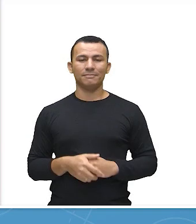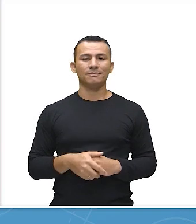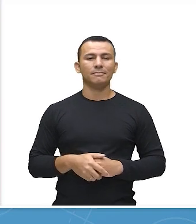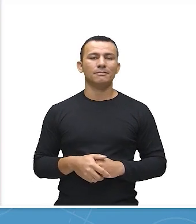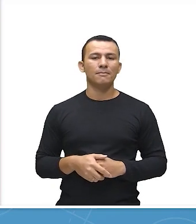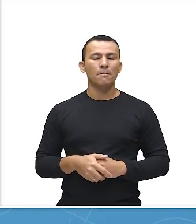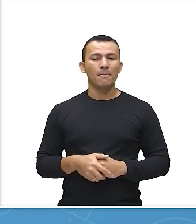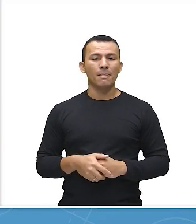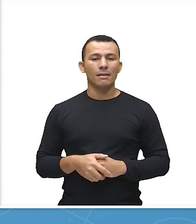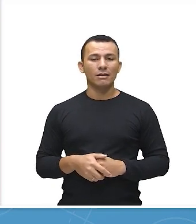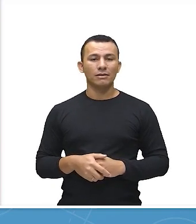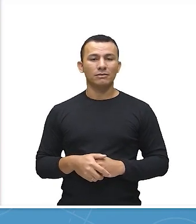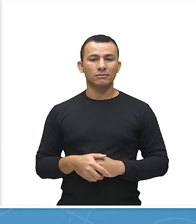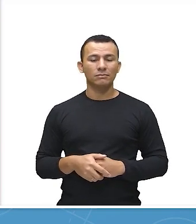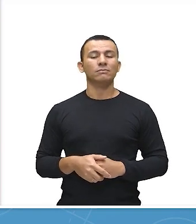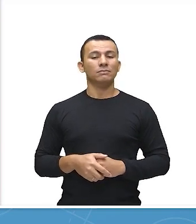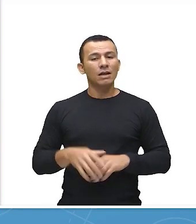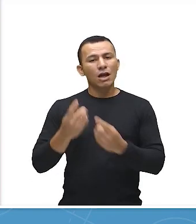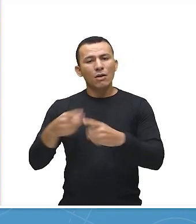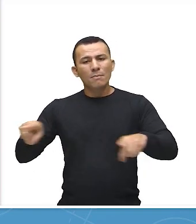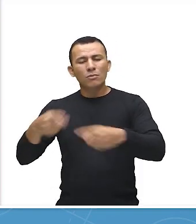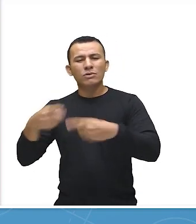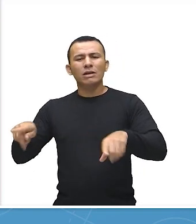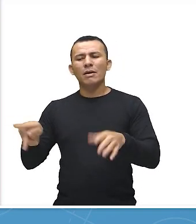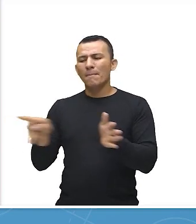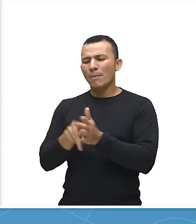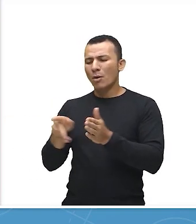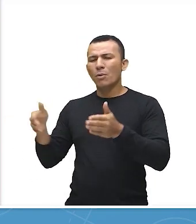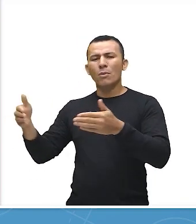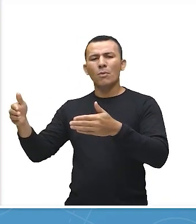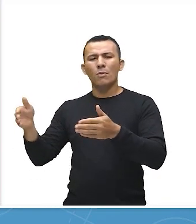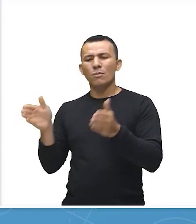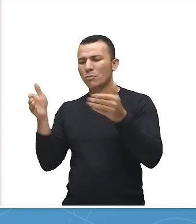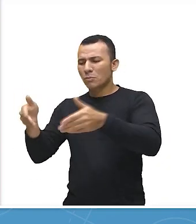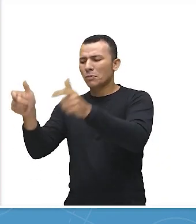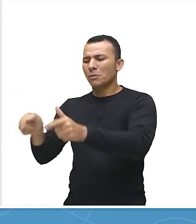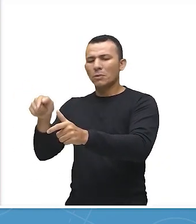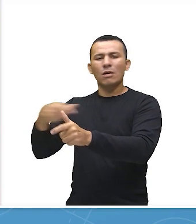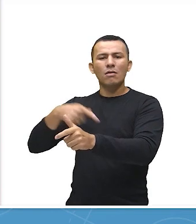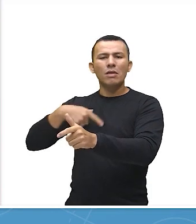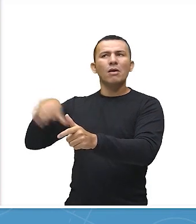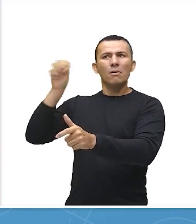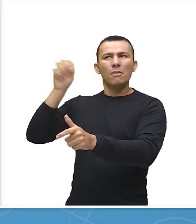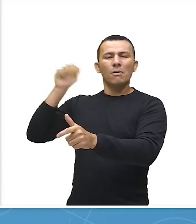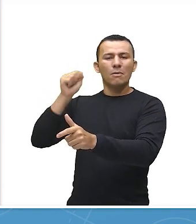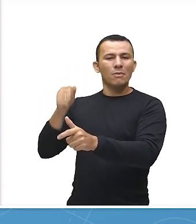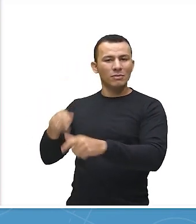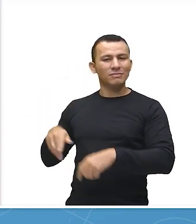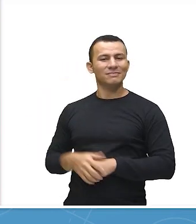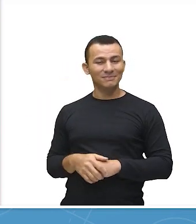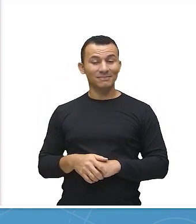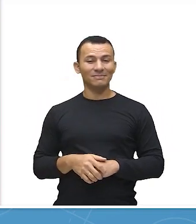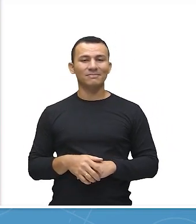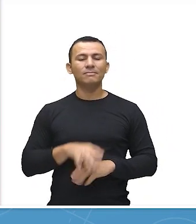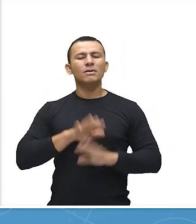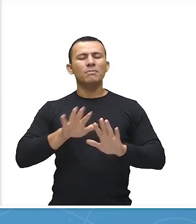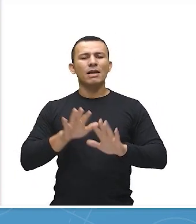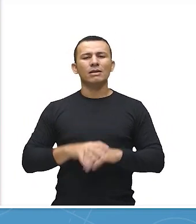de ritmos variados. Teve do sertanejo à música sacra, né? Aos louvores, que a gente